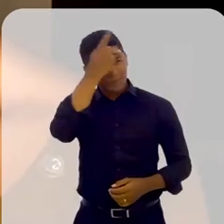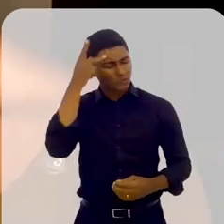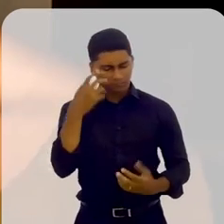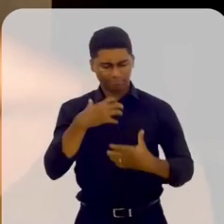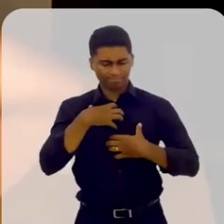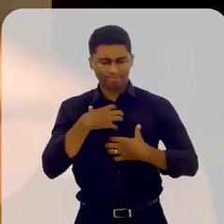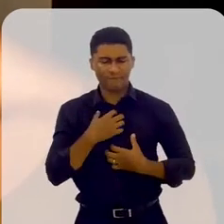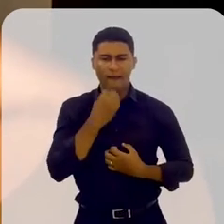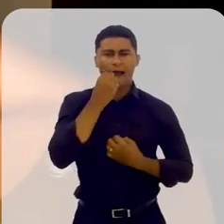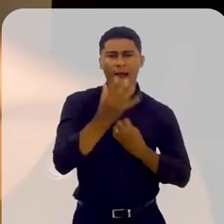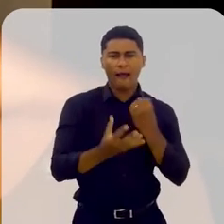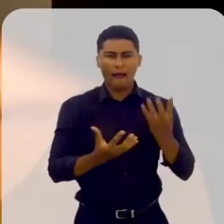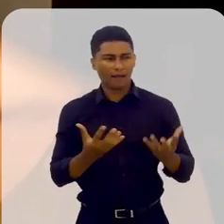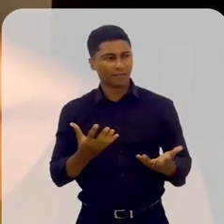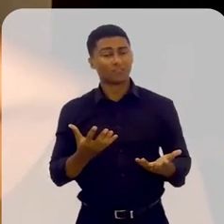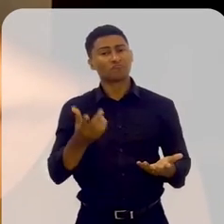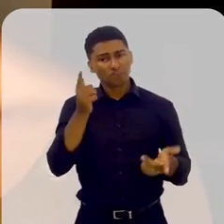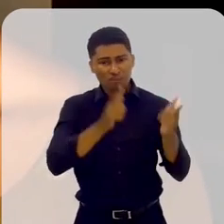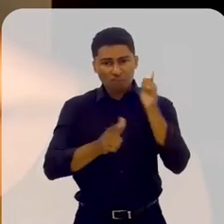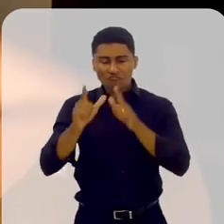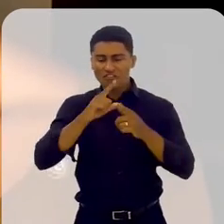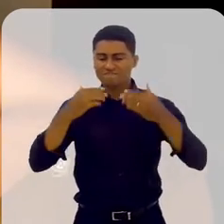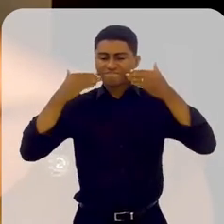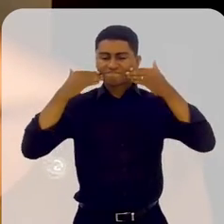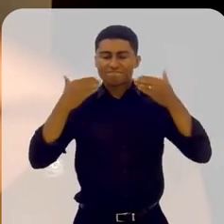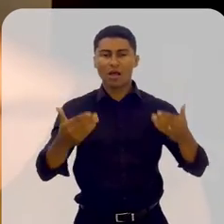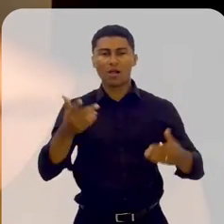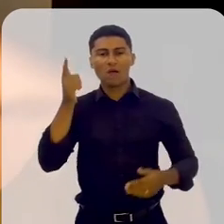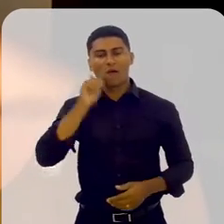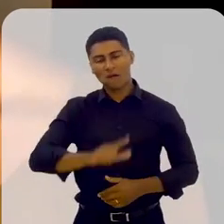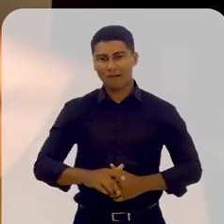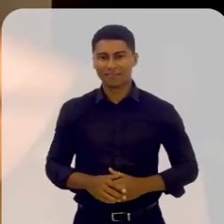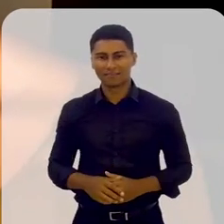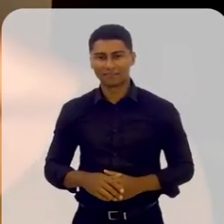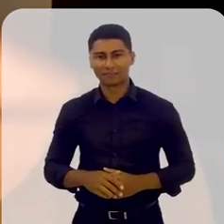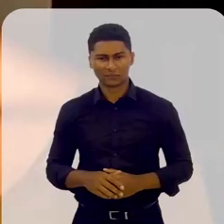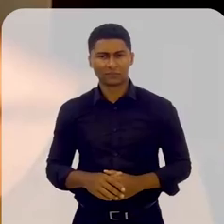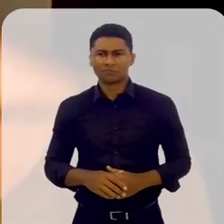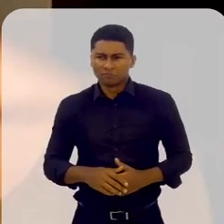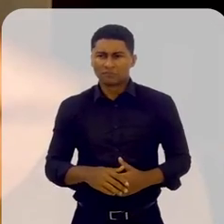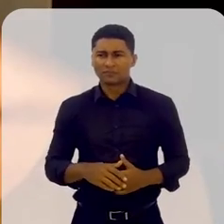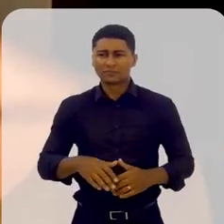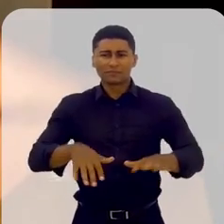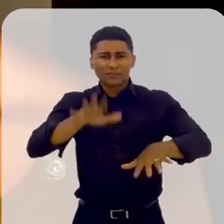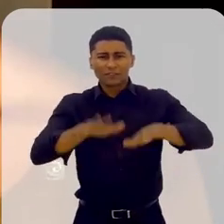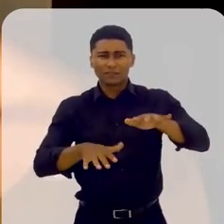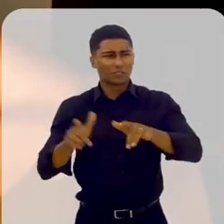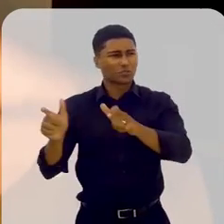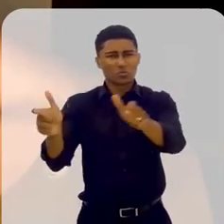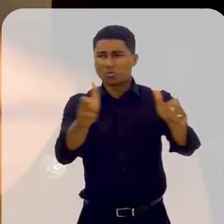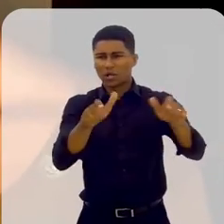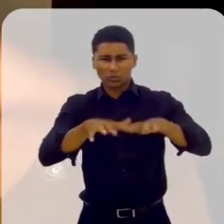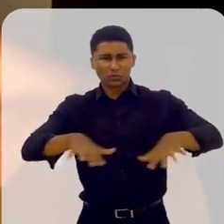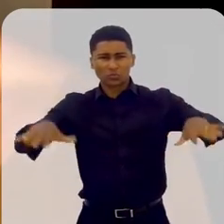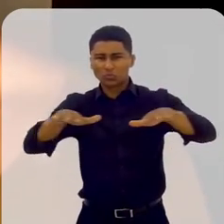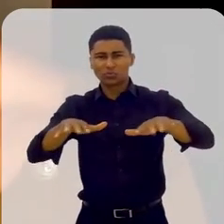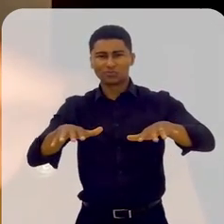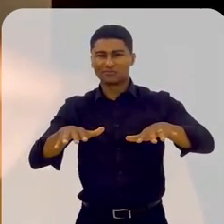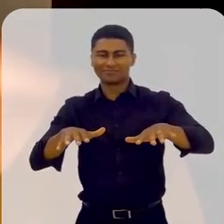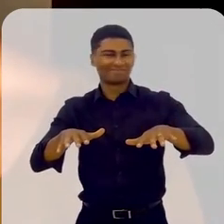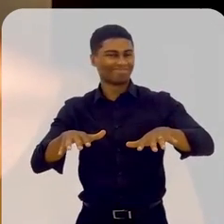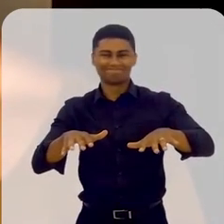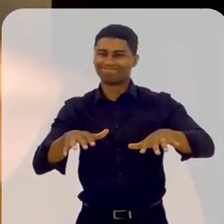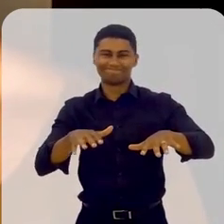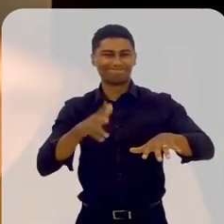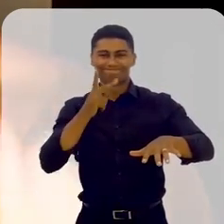como pessoa, mas da sua estética como artista. Né? E isso não é em qualquer lugar que você tem espaço para isso, para